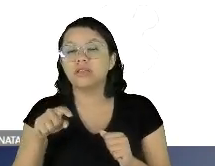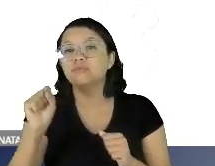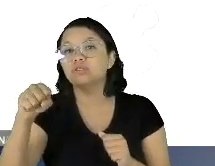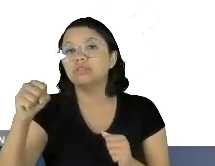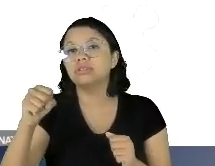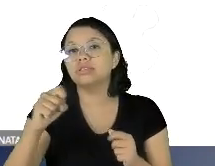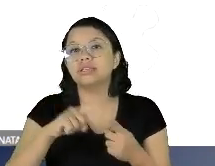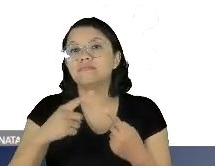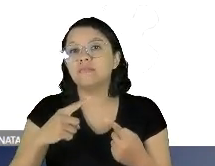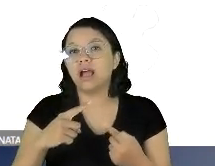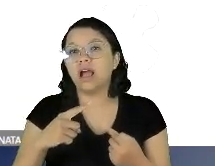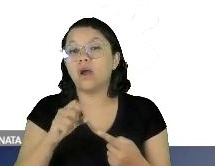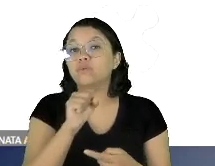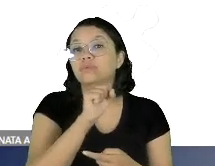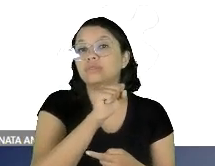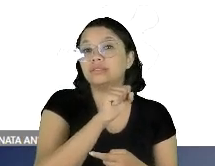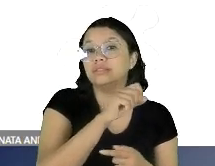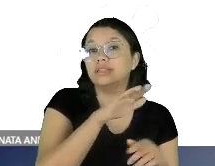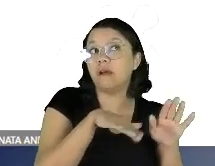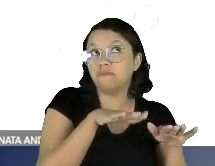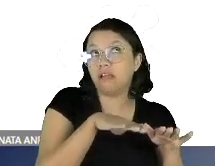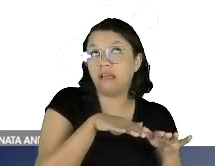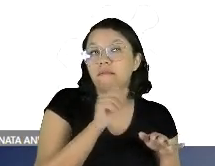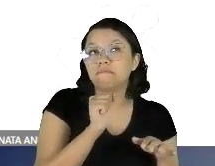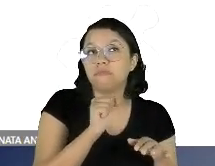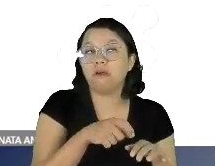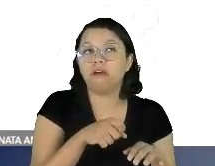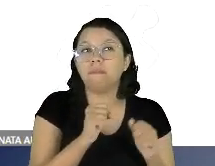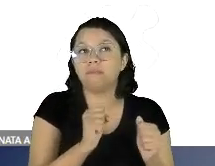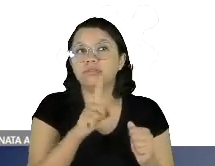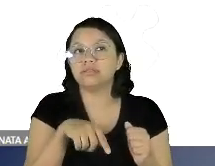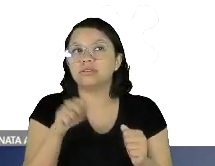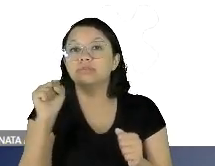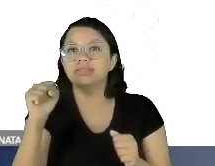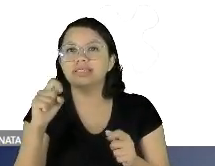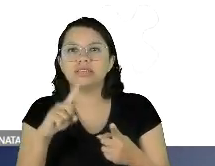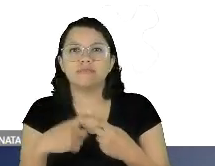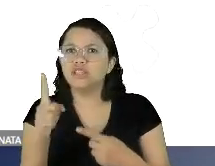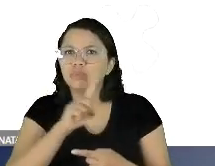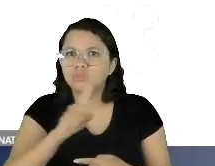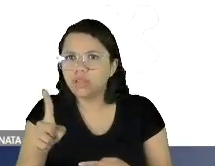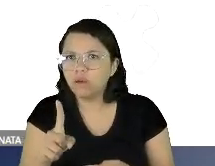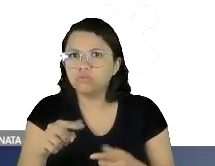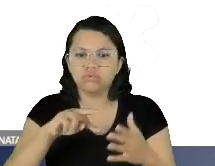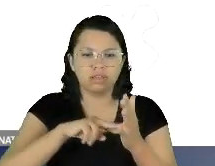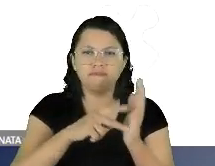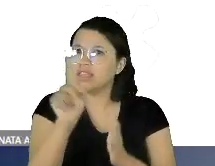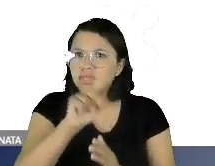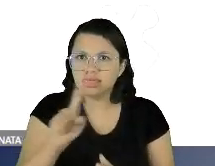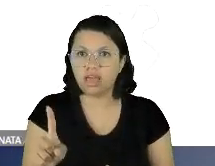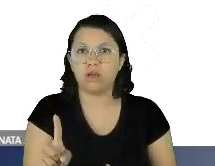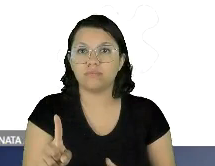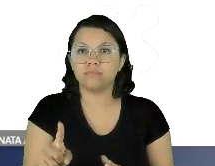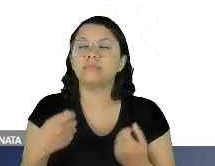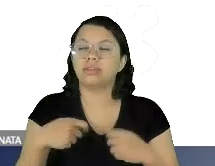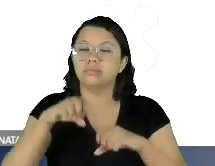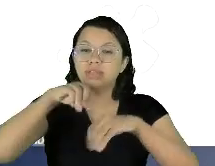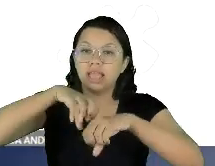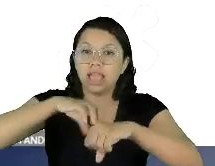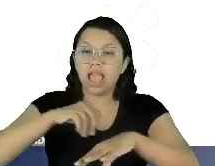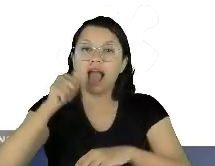o não com certeza é não. Temos que criar as nossas filhas para não serem meninas